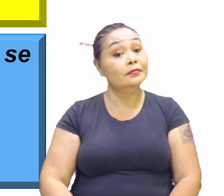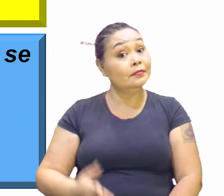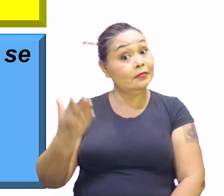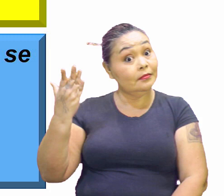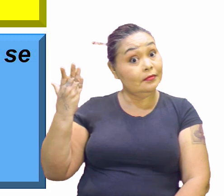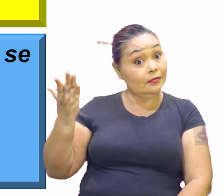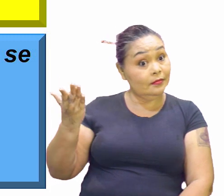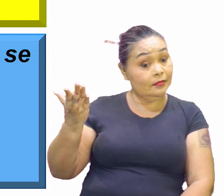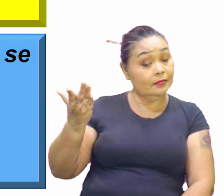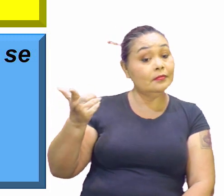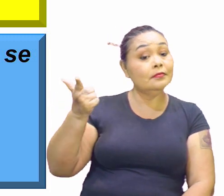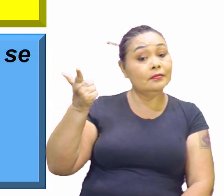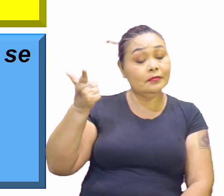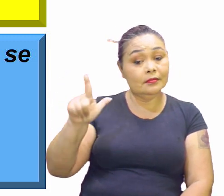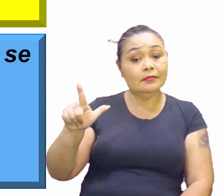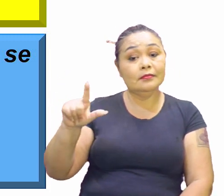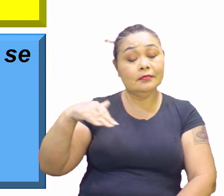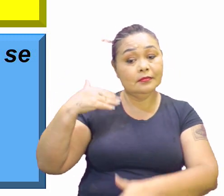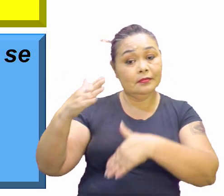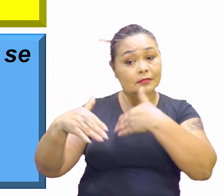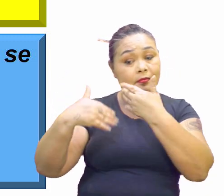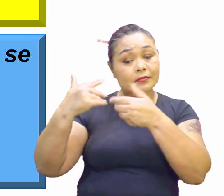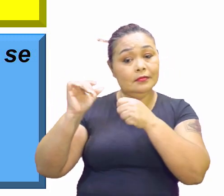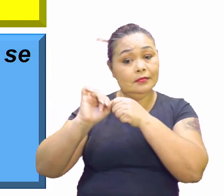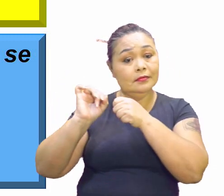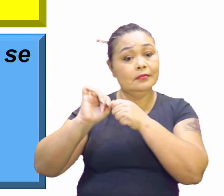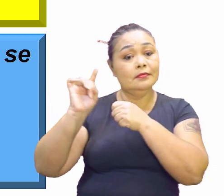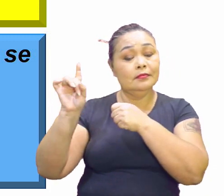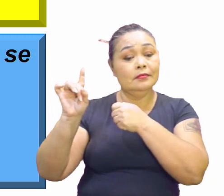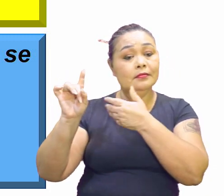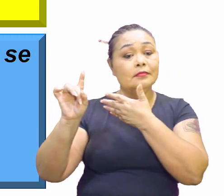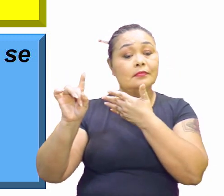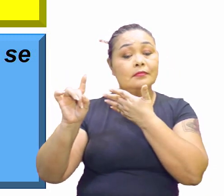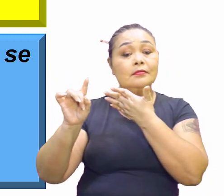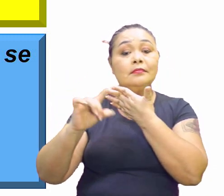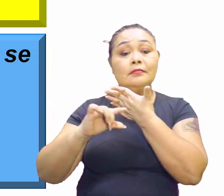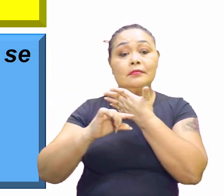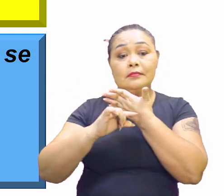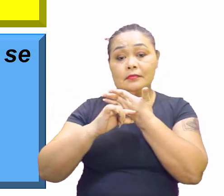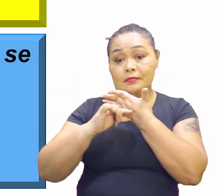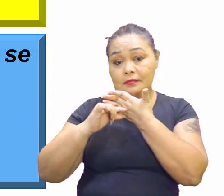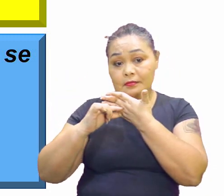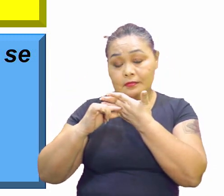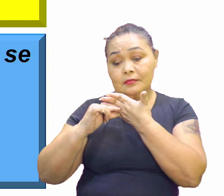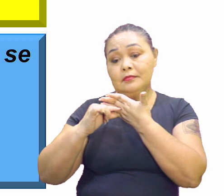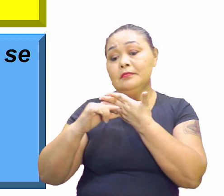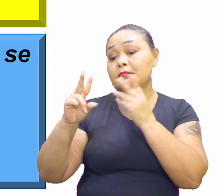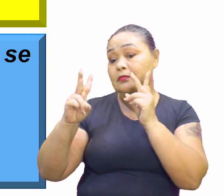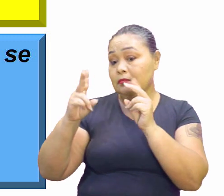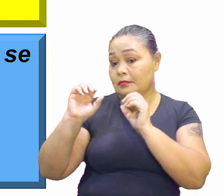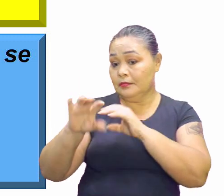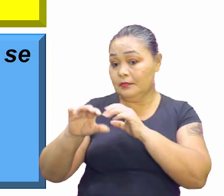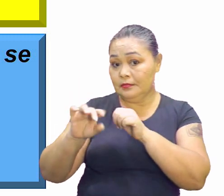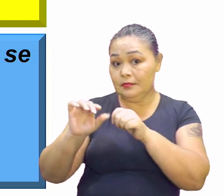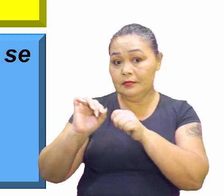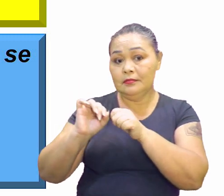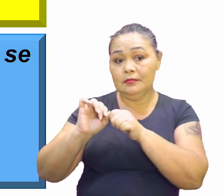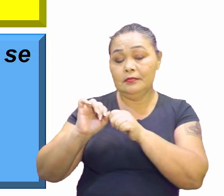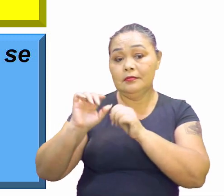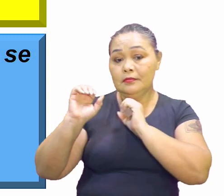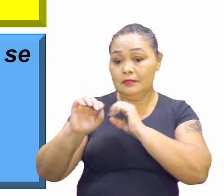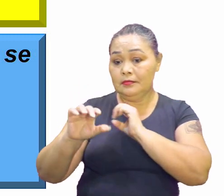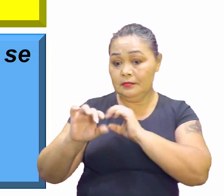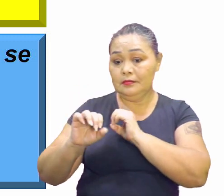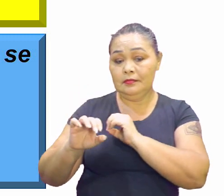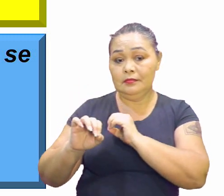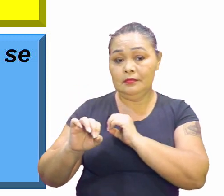Olha só, outra aí que você pode desenvolver, fazendo relação à temática educacional, aí pode usar a citação